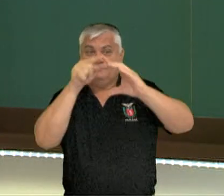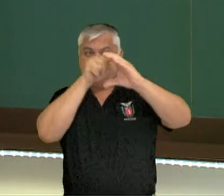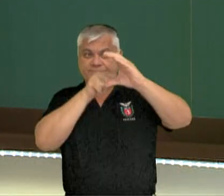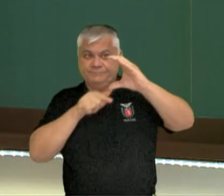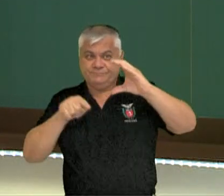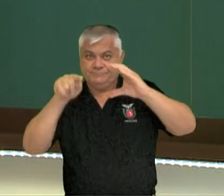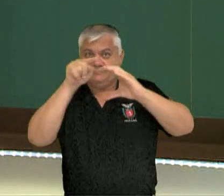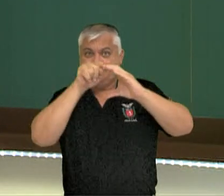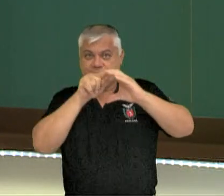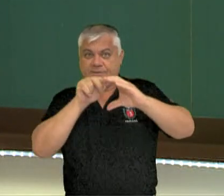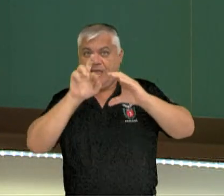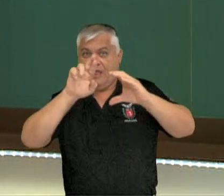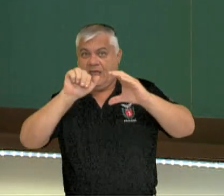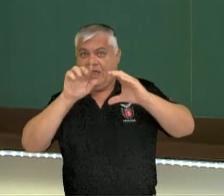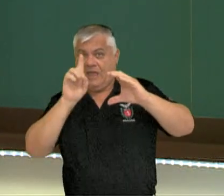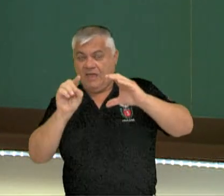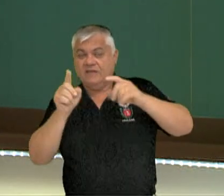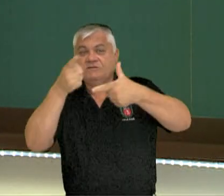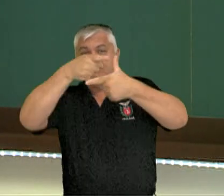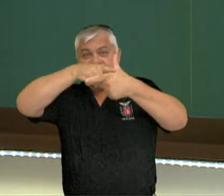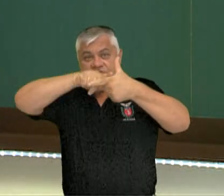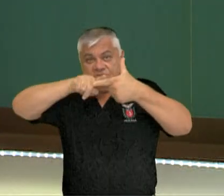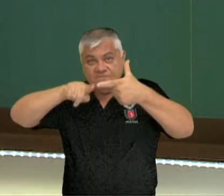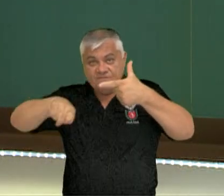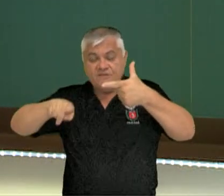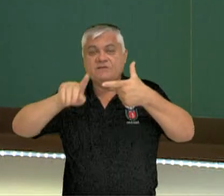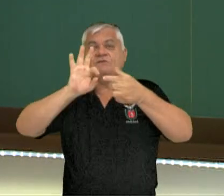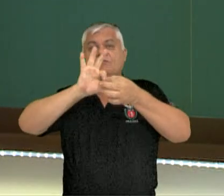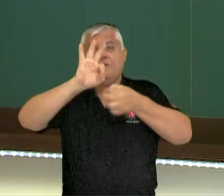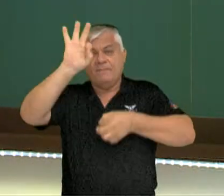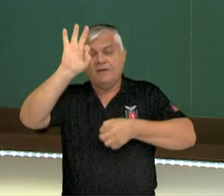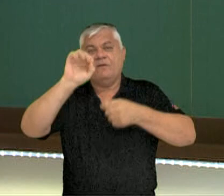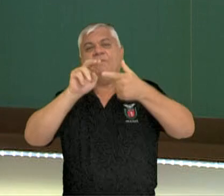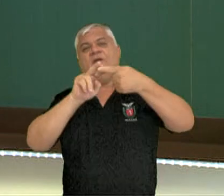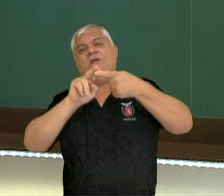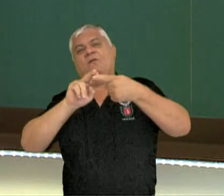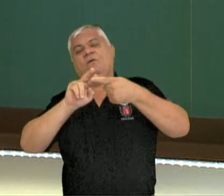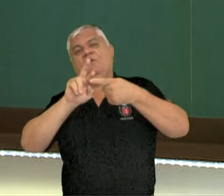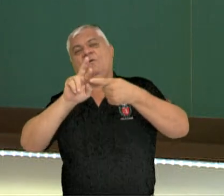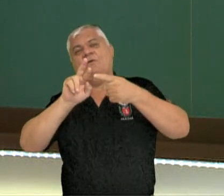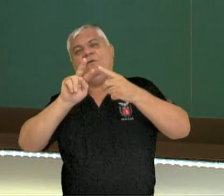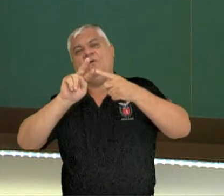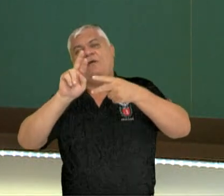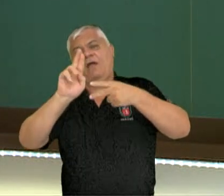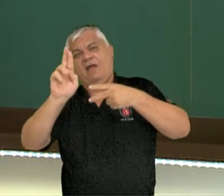em radianos é a divisão do comprimento dividido pelo raio. Comprimento do quê?